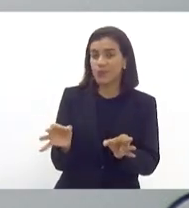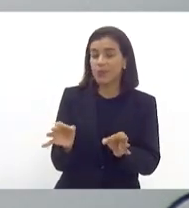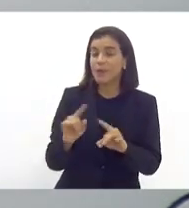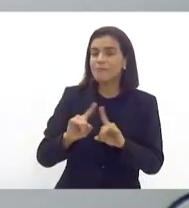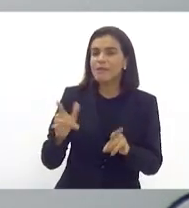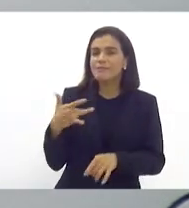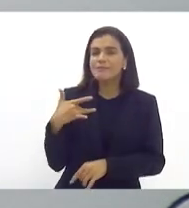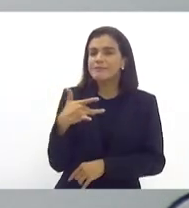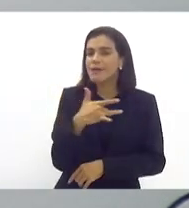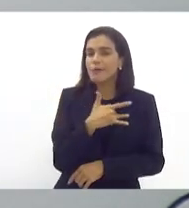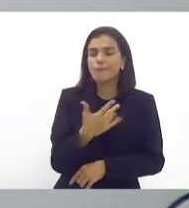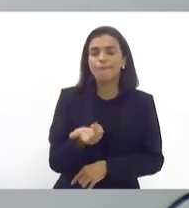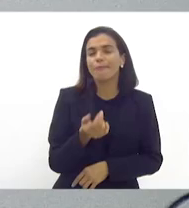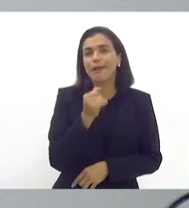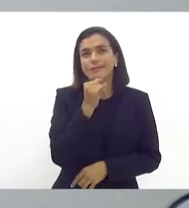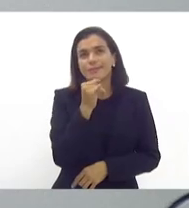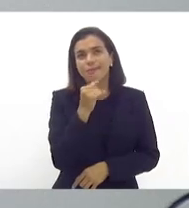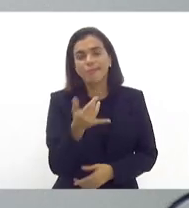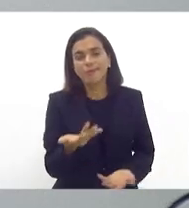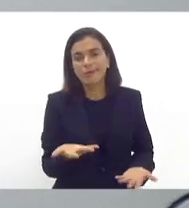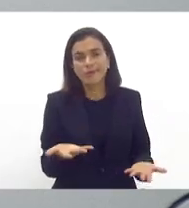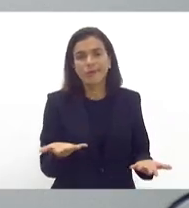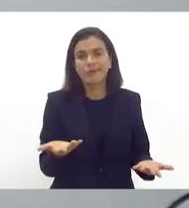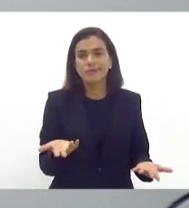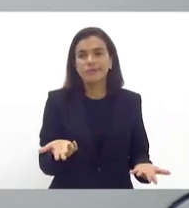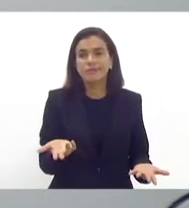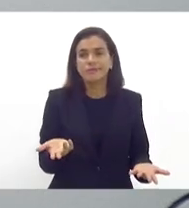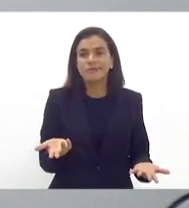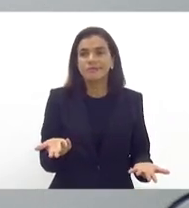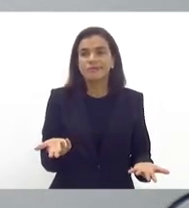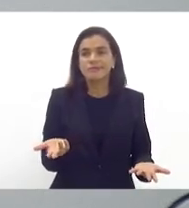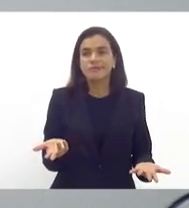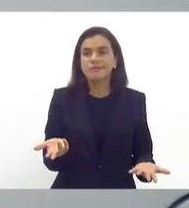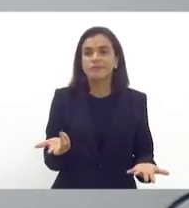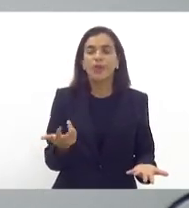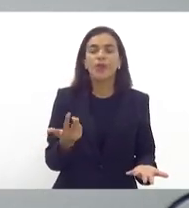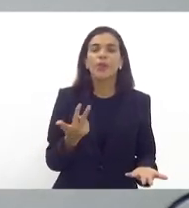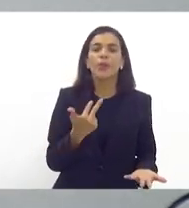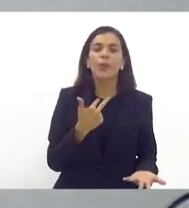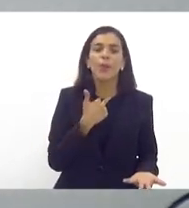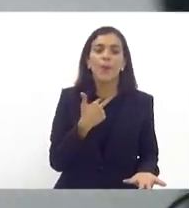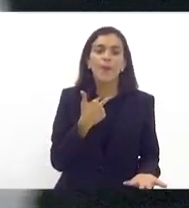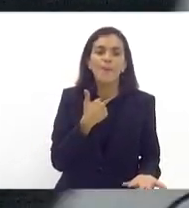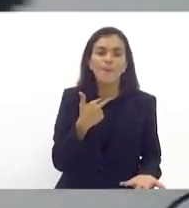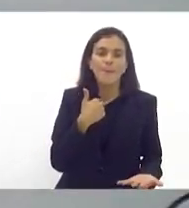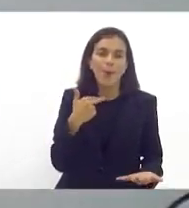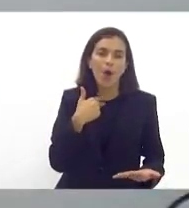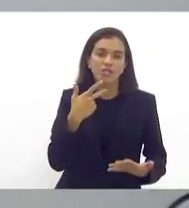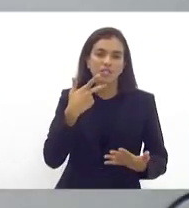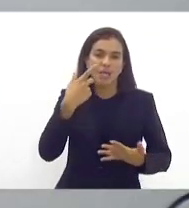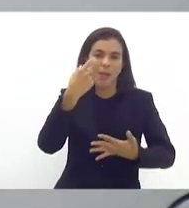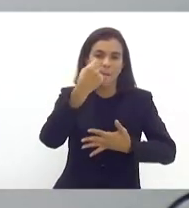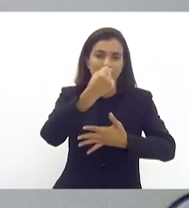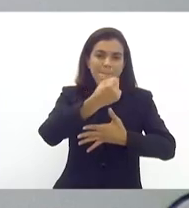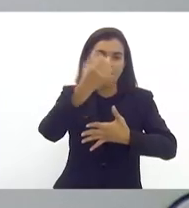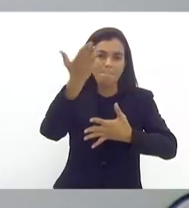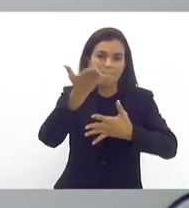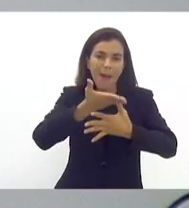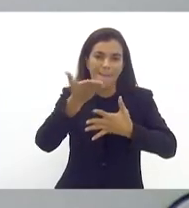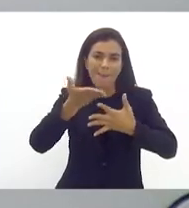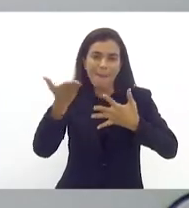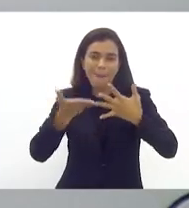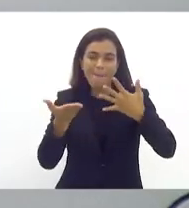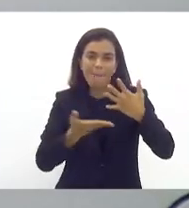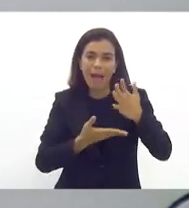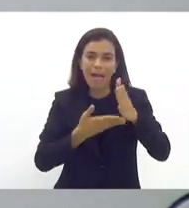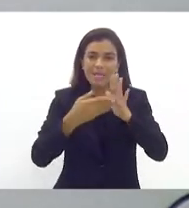saúde ela não pode eh ser compartimentada e definida